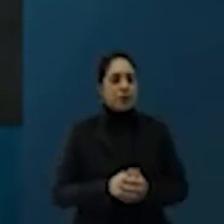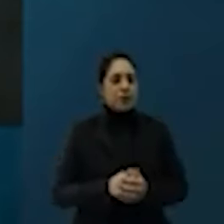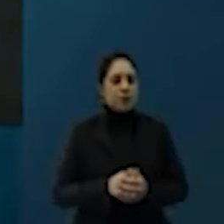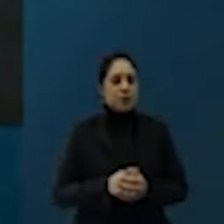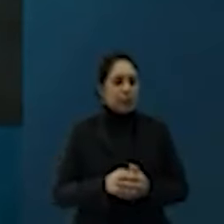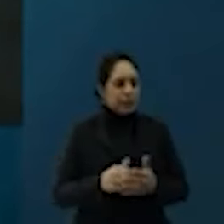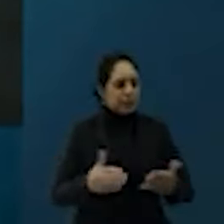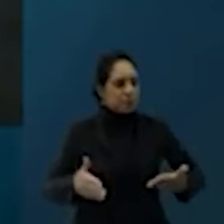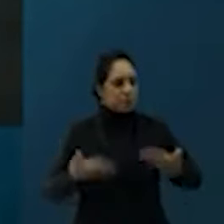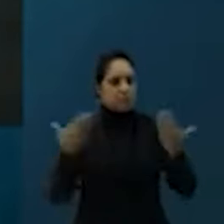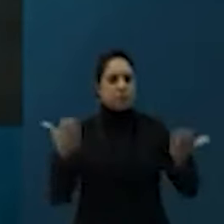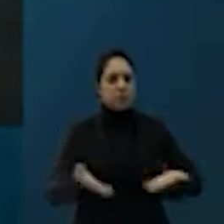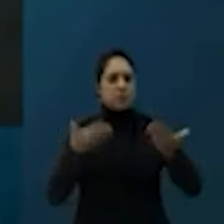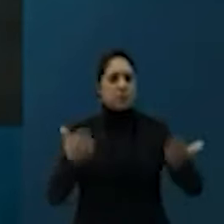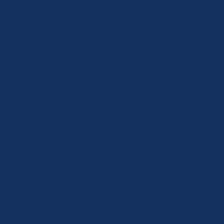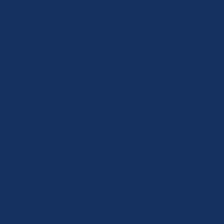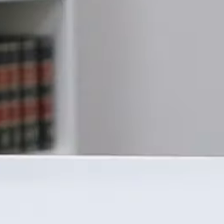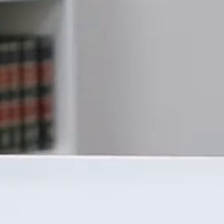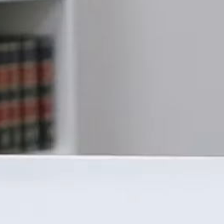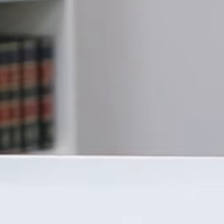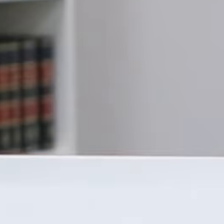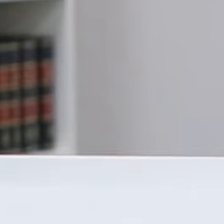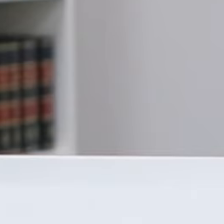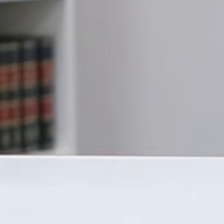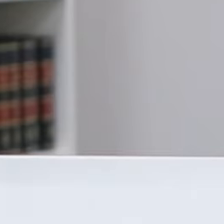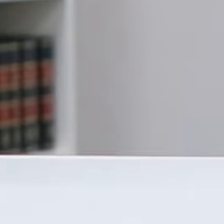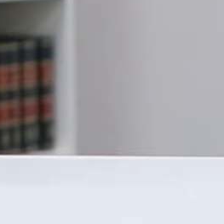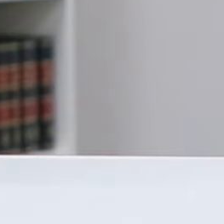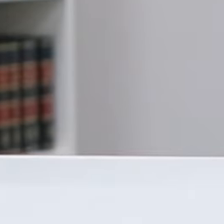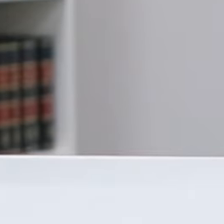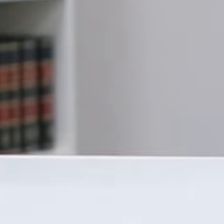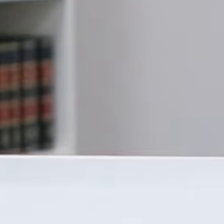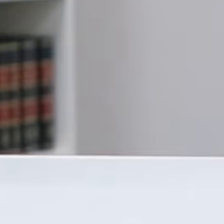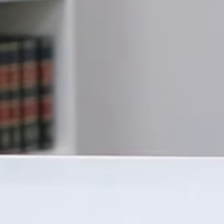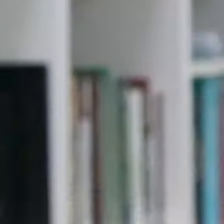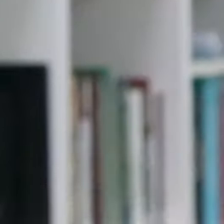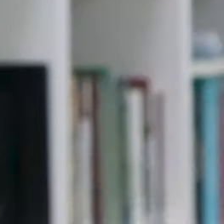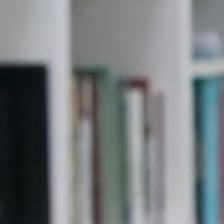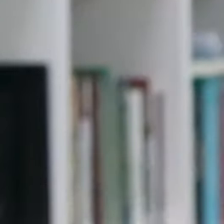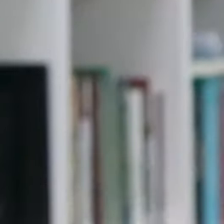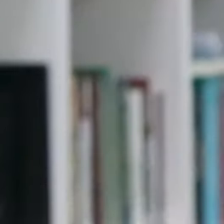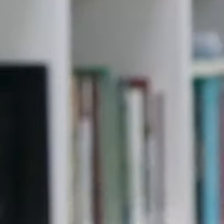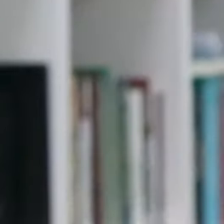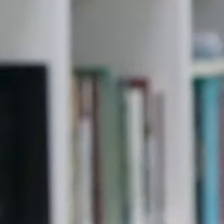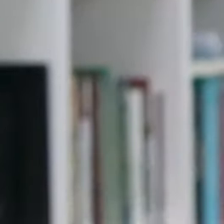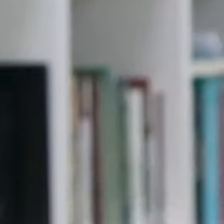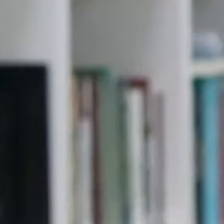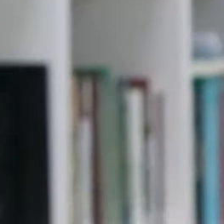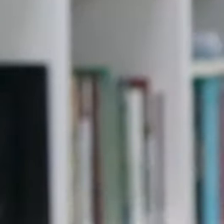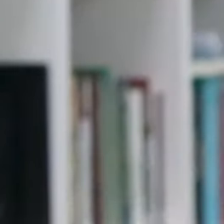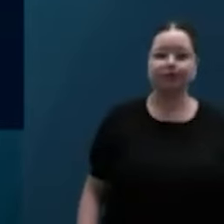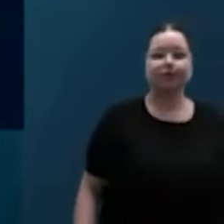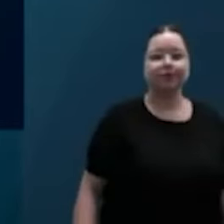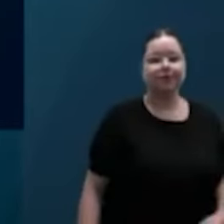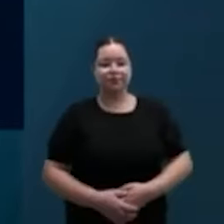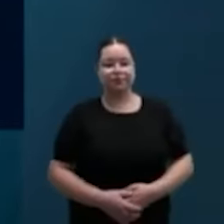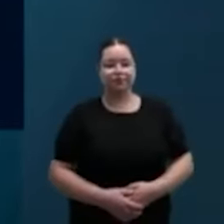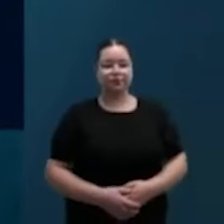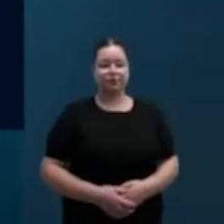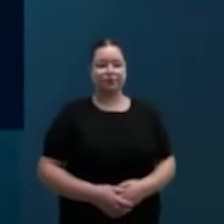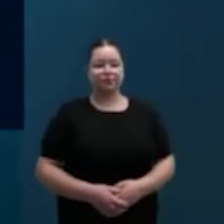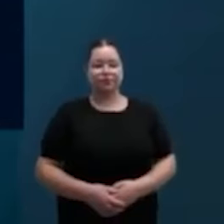estimula a boa distribuição da justiça. Uma outra sustentação chamou a atenção na corte. É que ela foi feita de dentro de um carro. Doutor